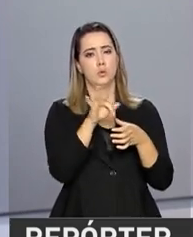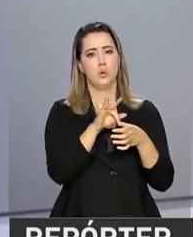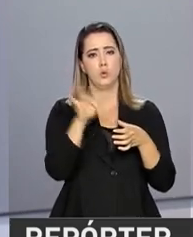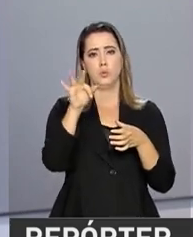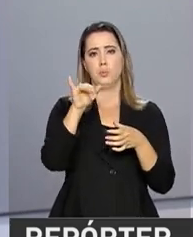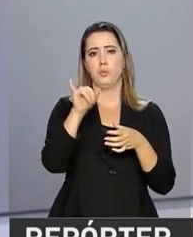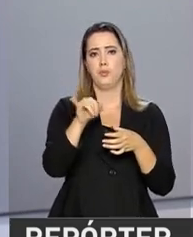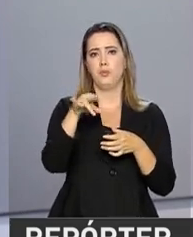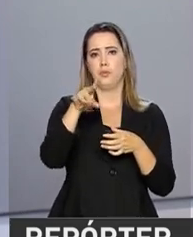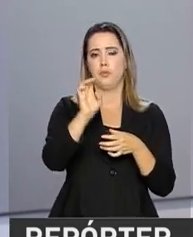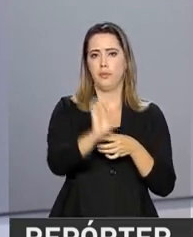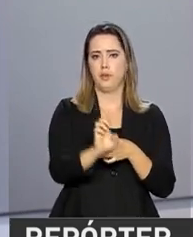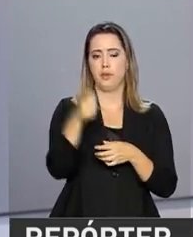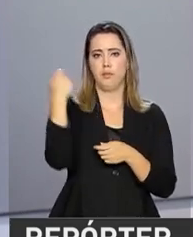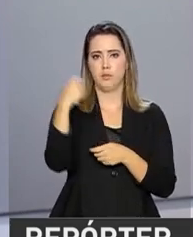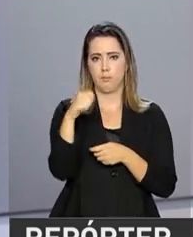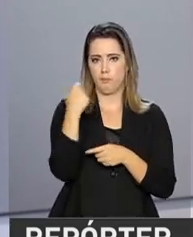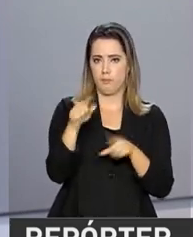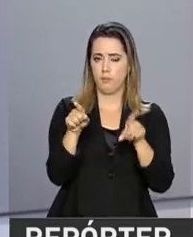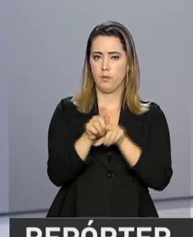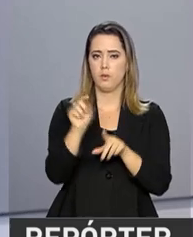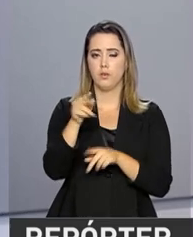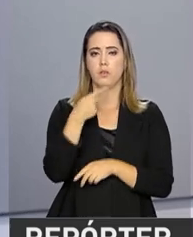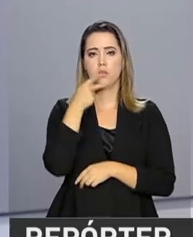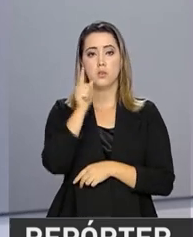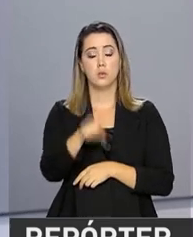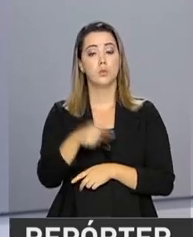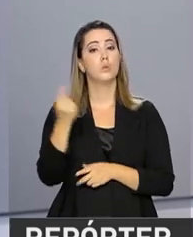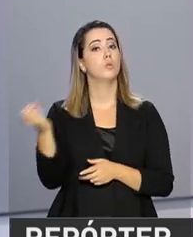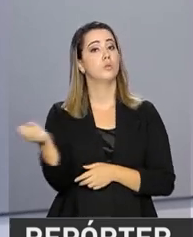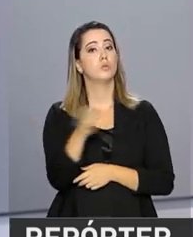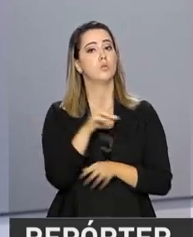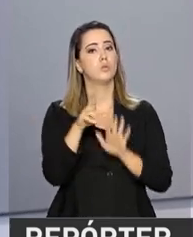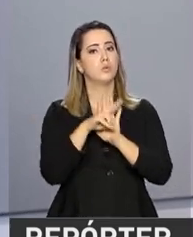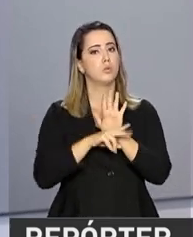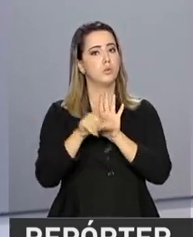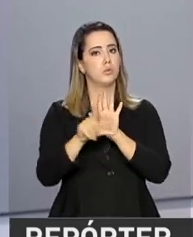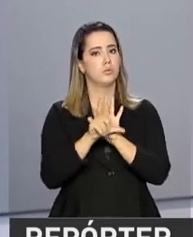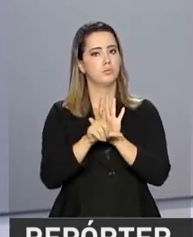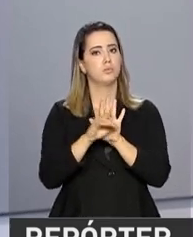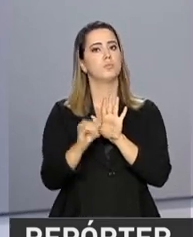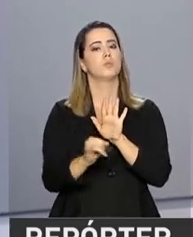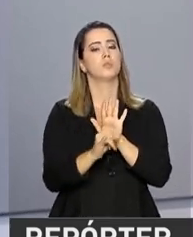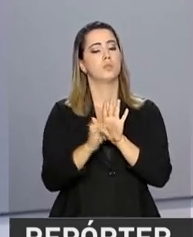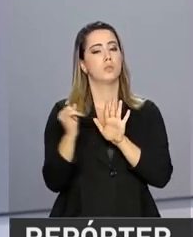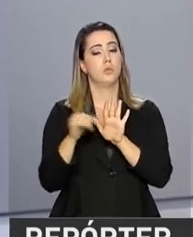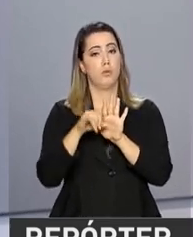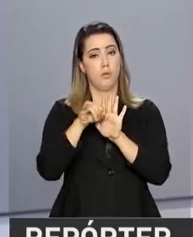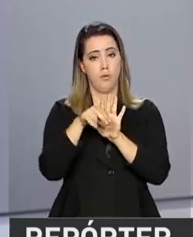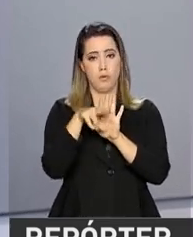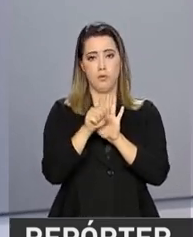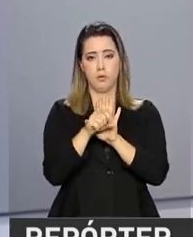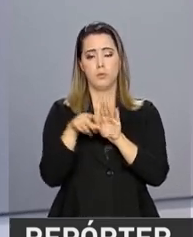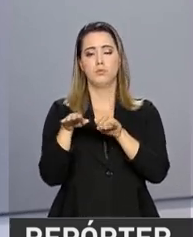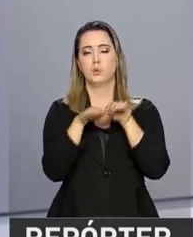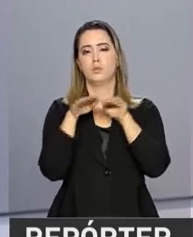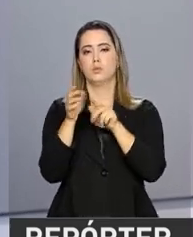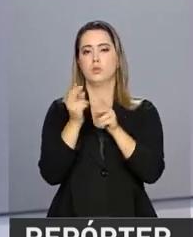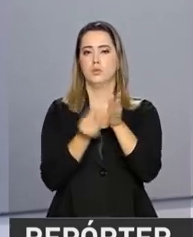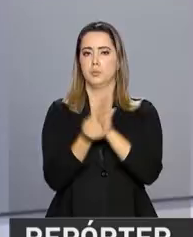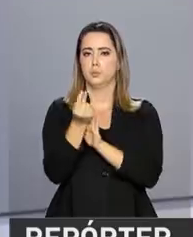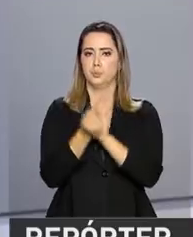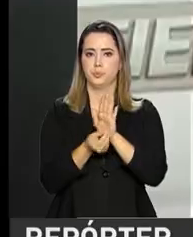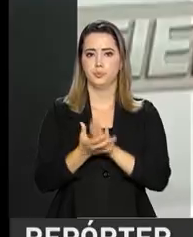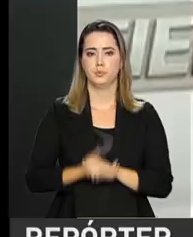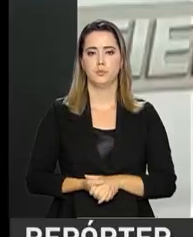das Indústrias do Estado do Rio Grande do Sul, Meirelles disse que a reforma da Previdência é essencial para o equilíbrio das contas públicas.